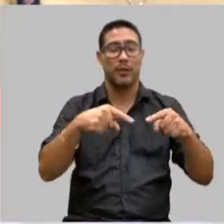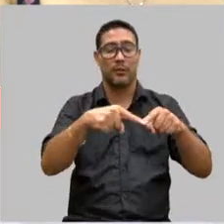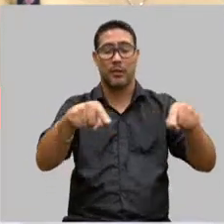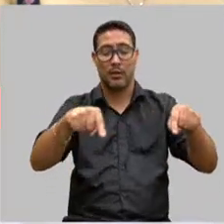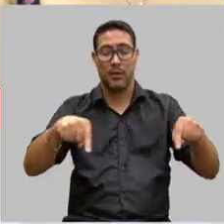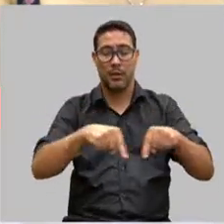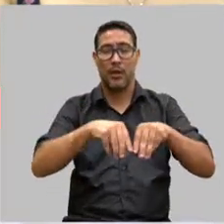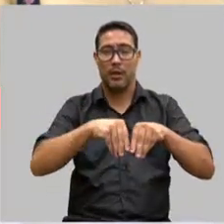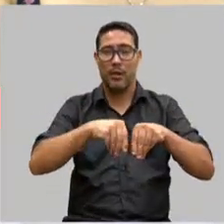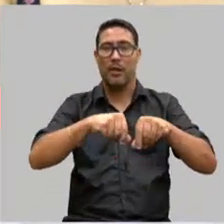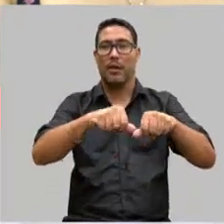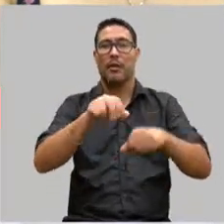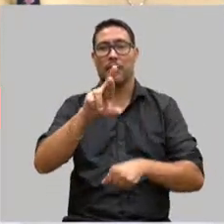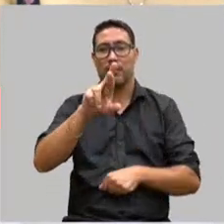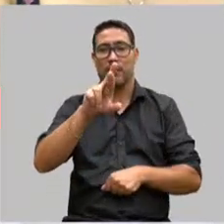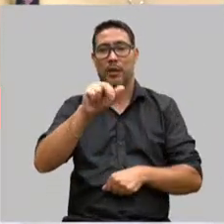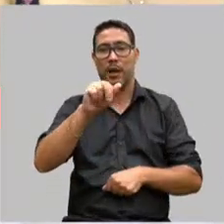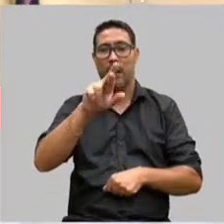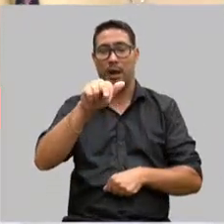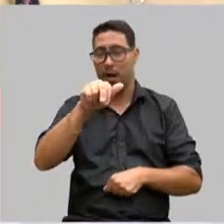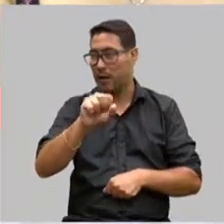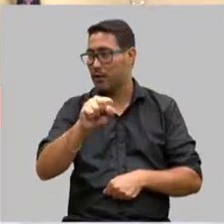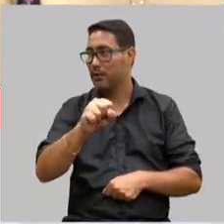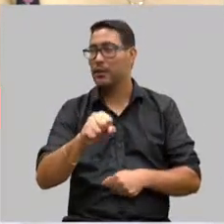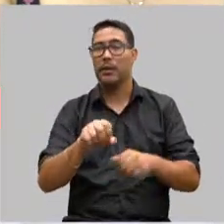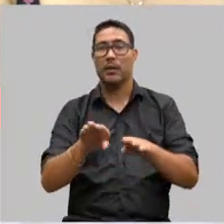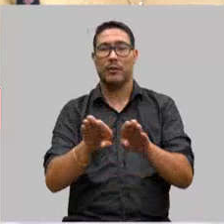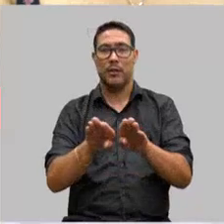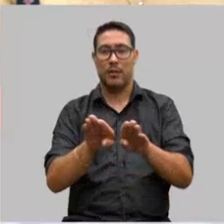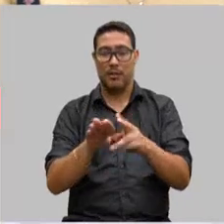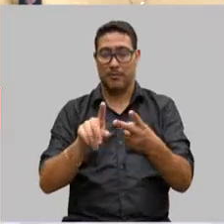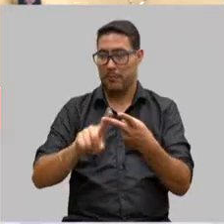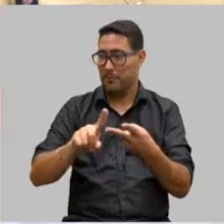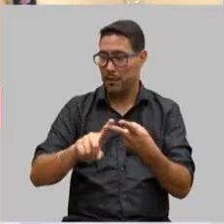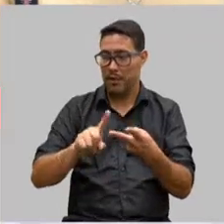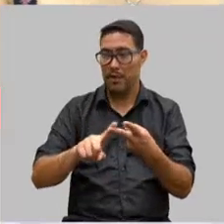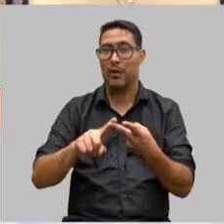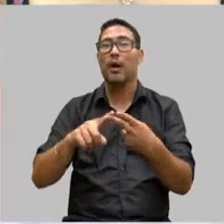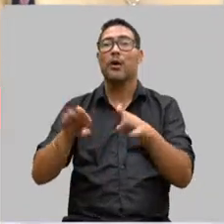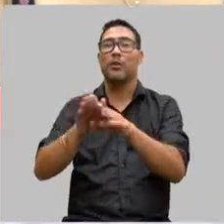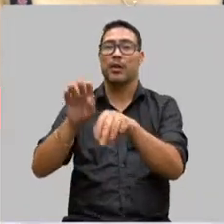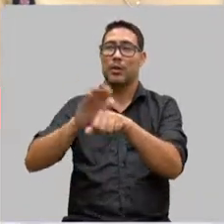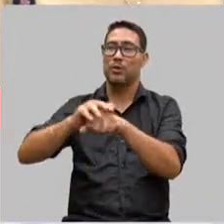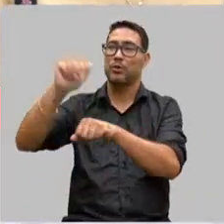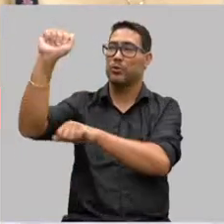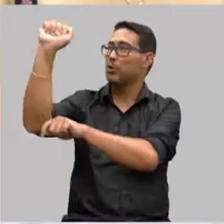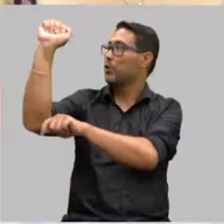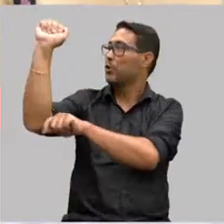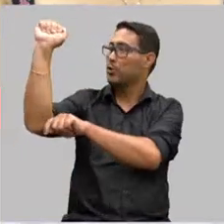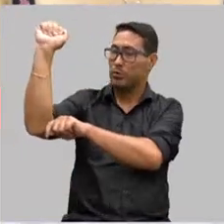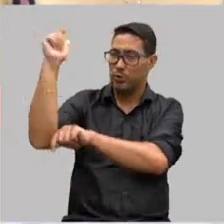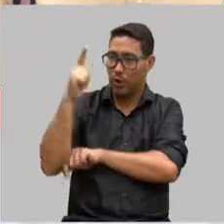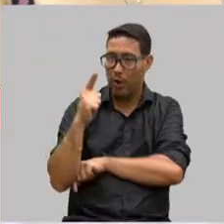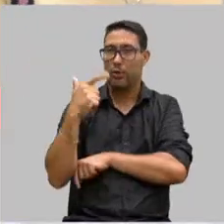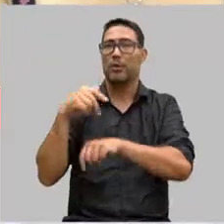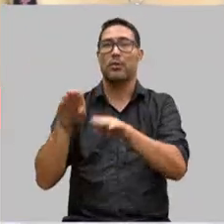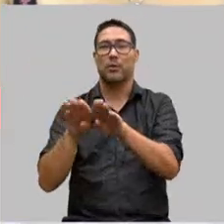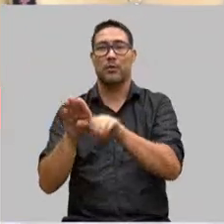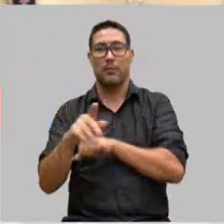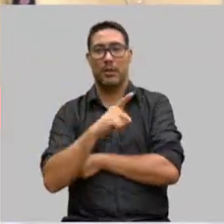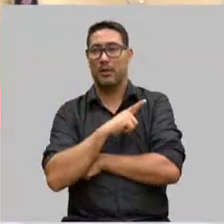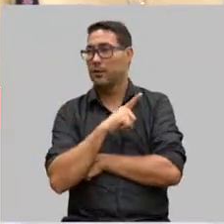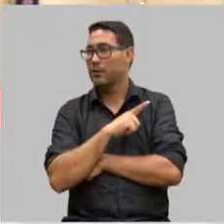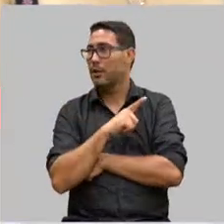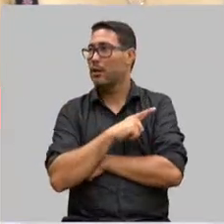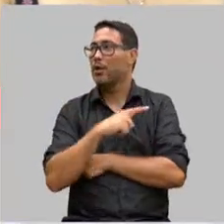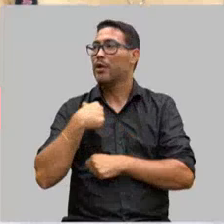significativas e é o estado que tem incidência solar significativa também. Então, nós estamos dos dois